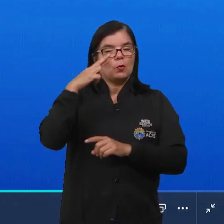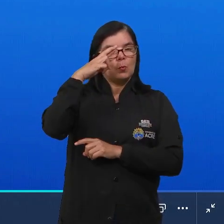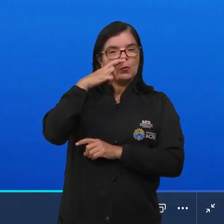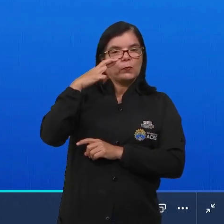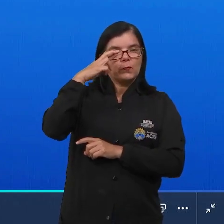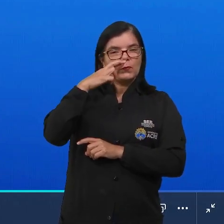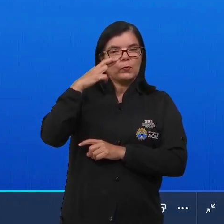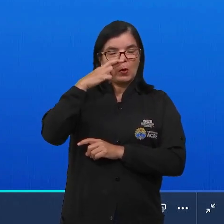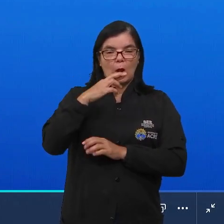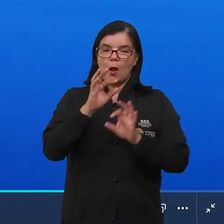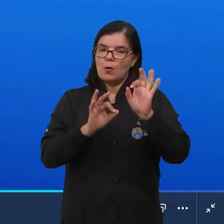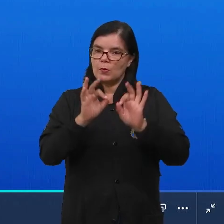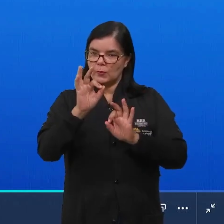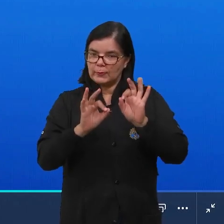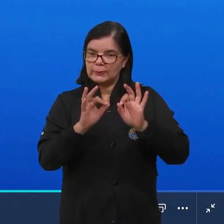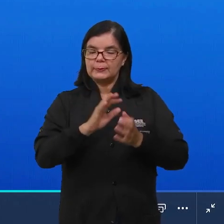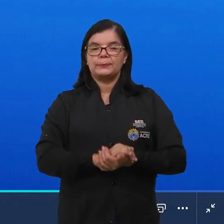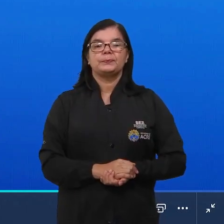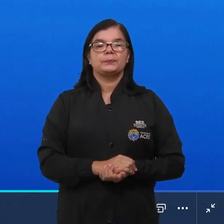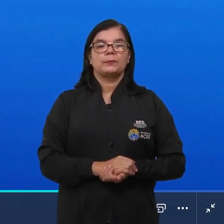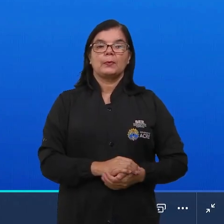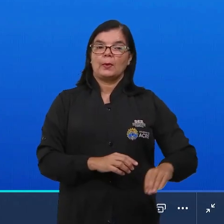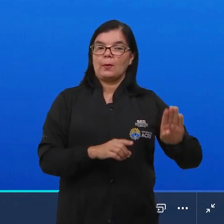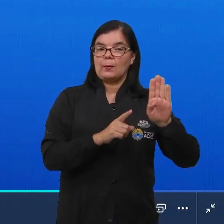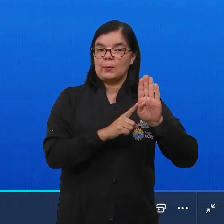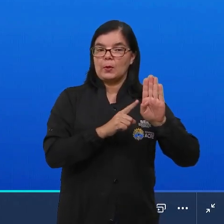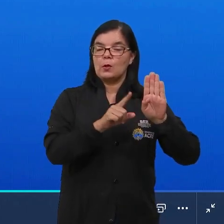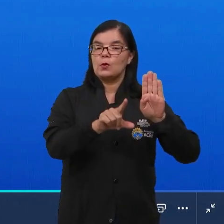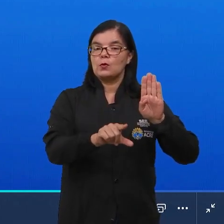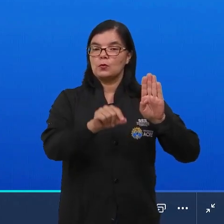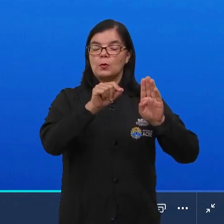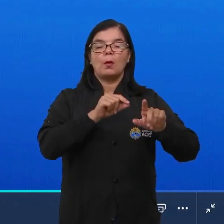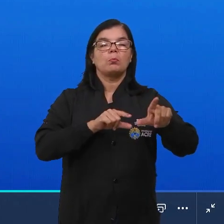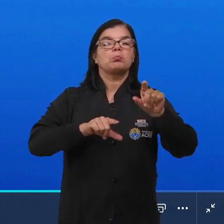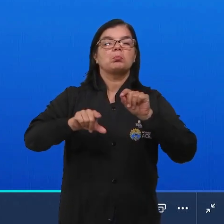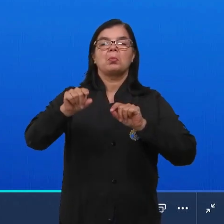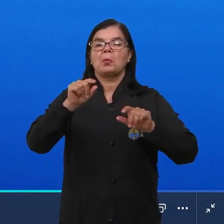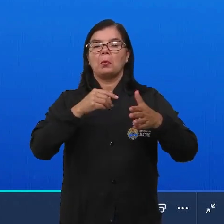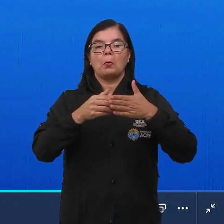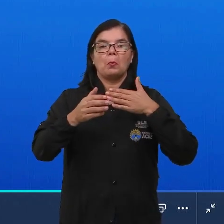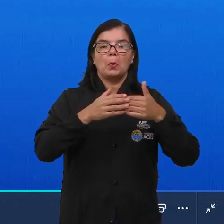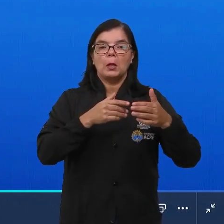e supervisionar a montagem física. Letra B, escolher